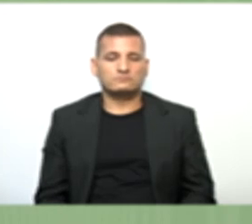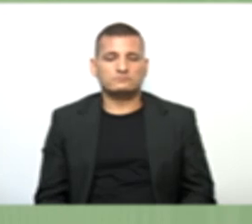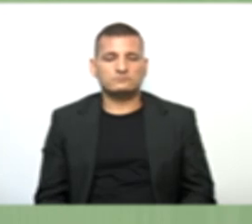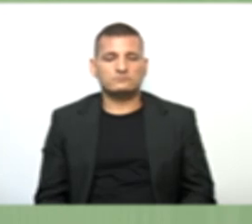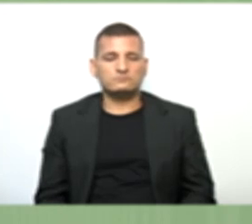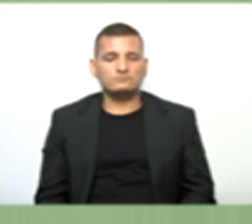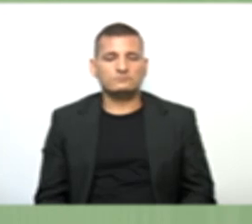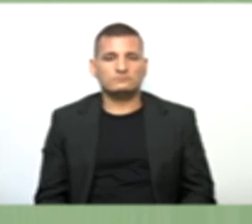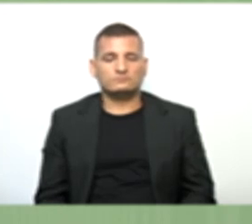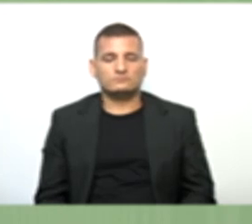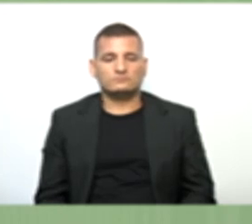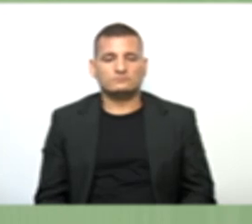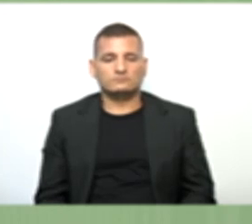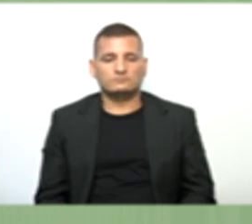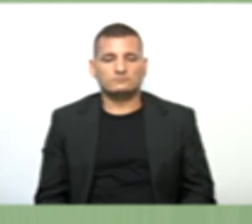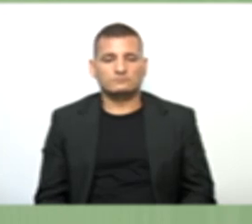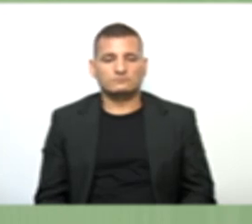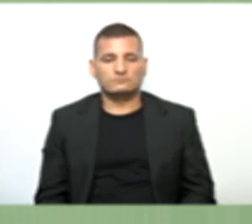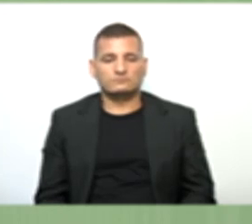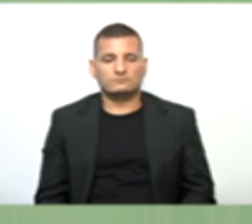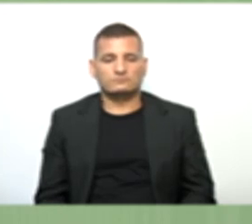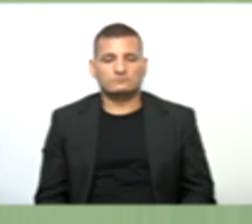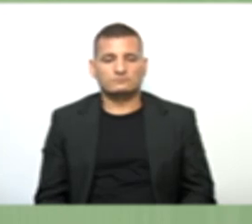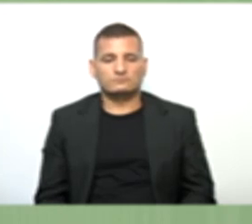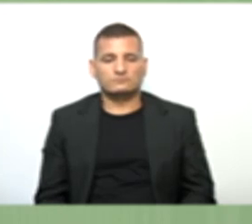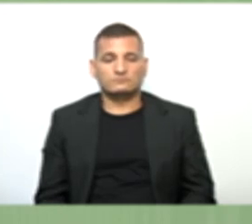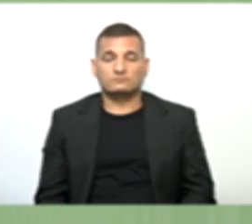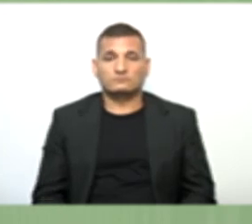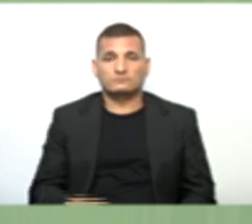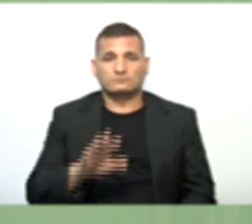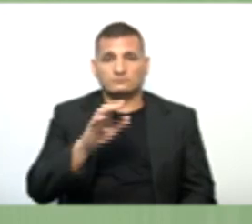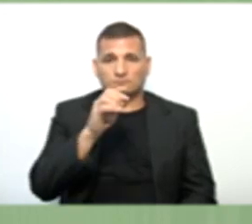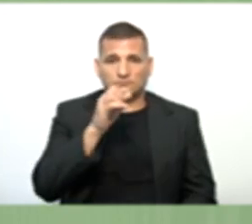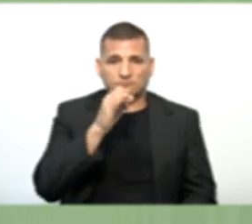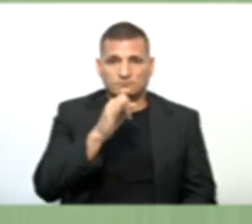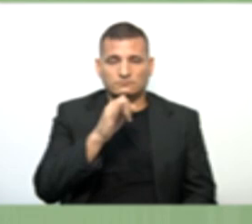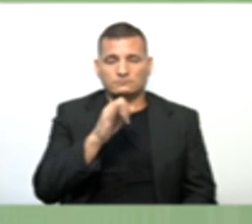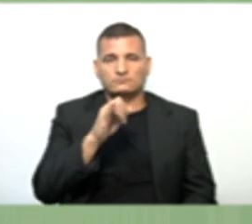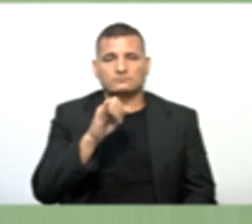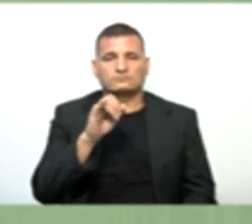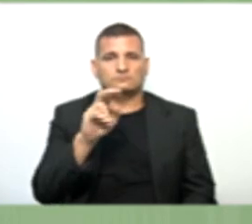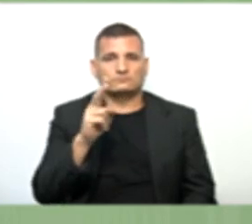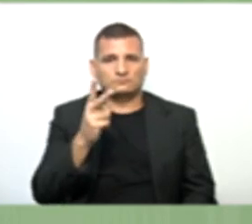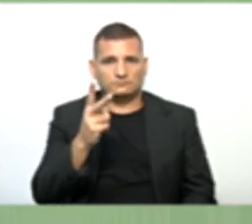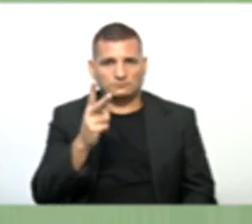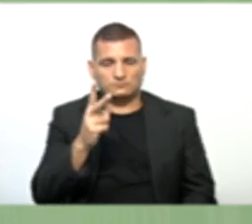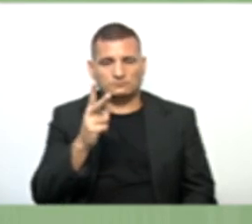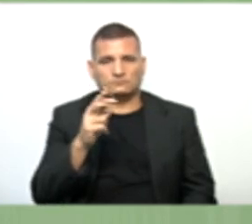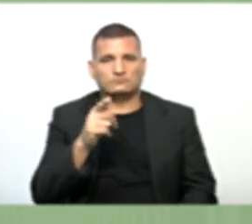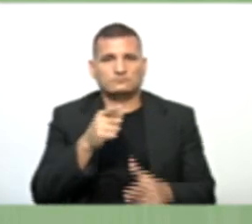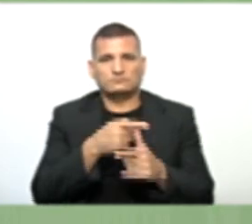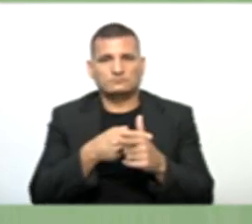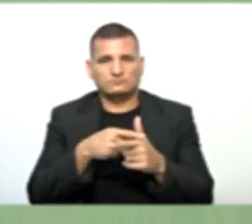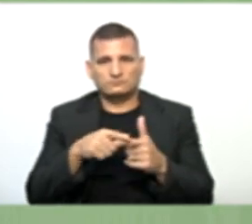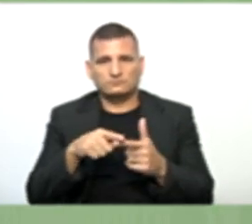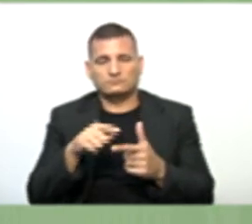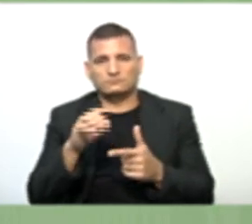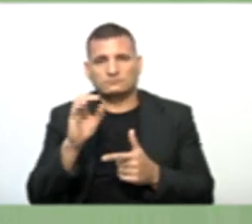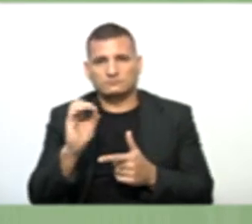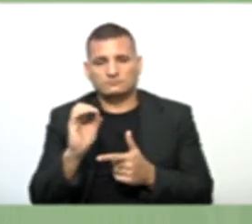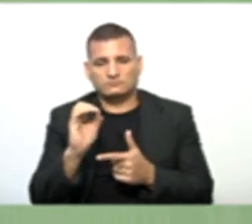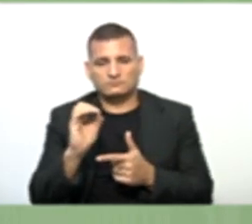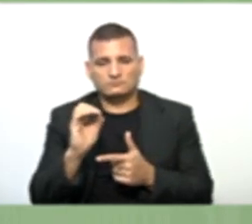Que é o senão. Então, se o resto da divisão do número por 2 é 0, print par. Se não, print o